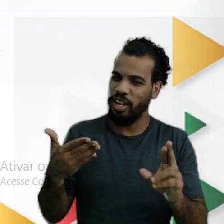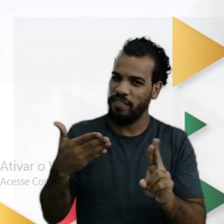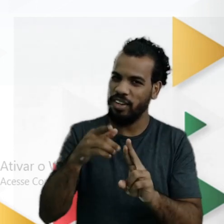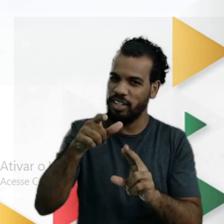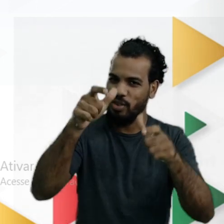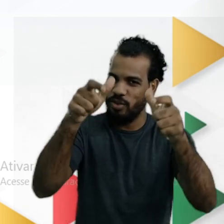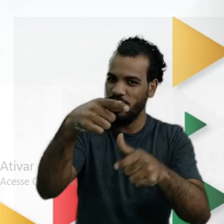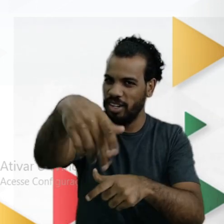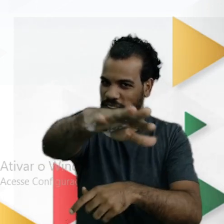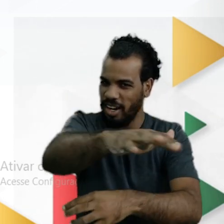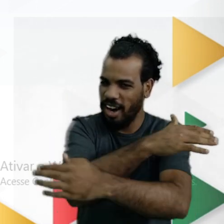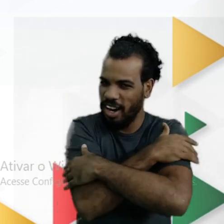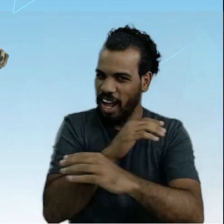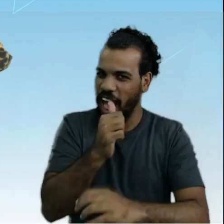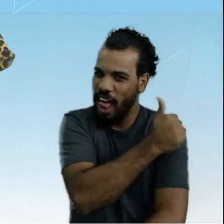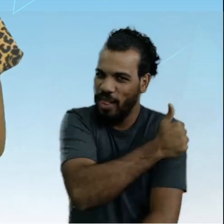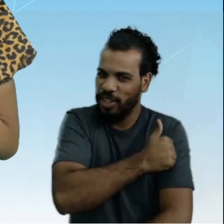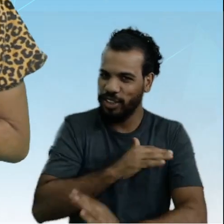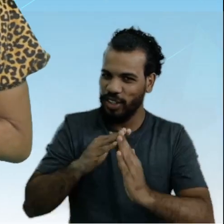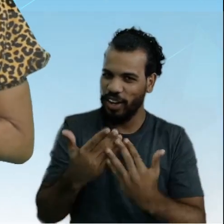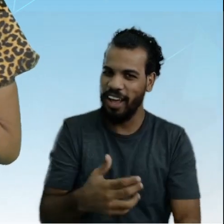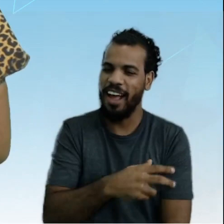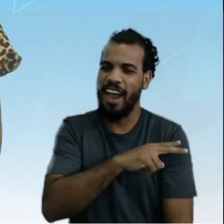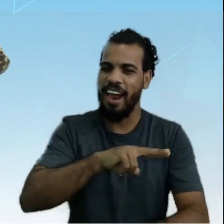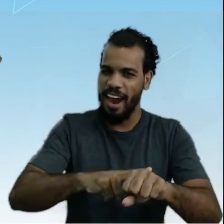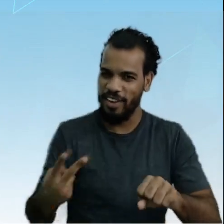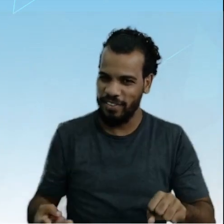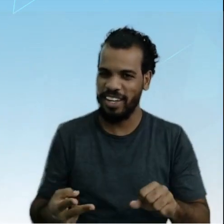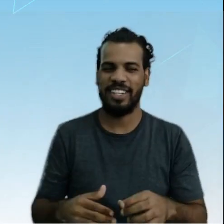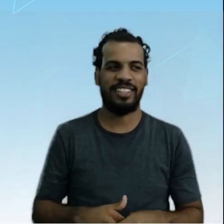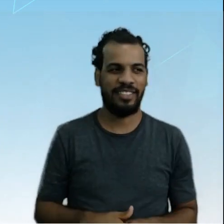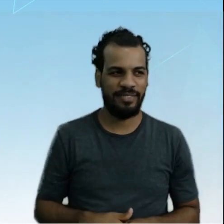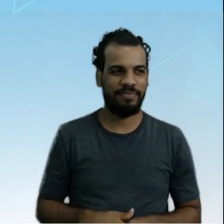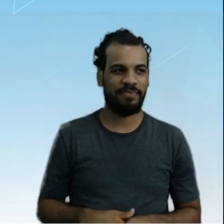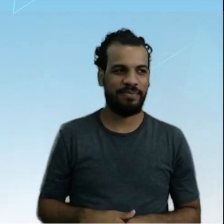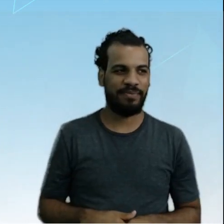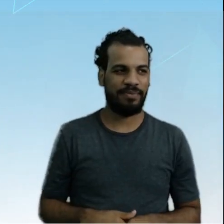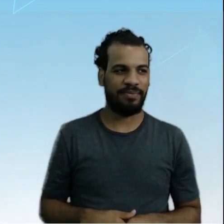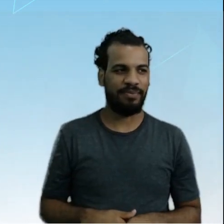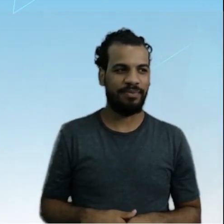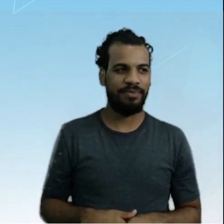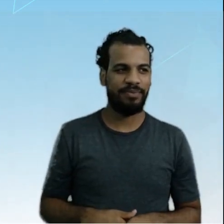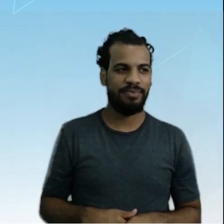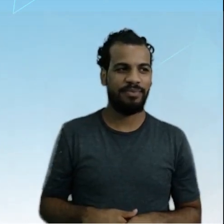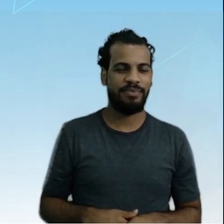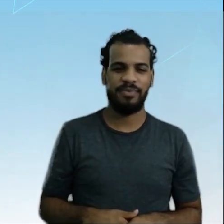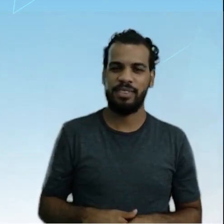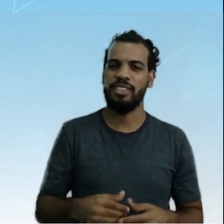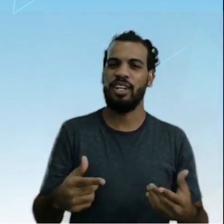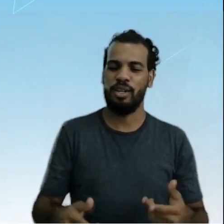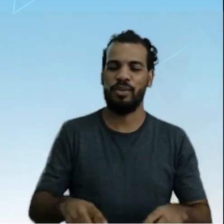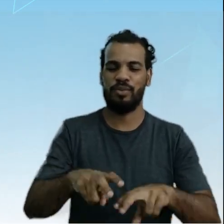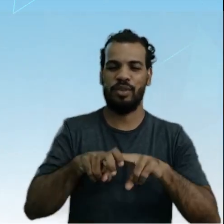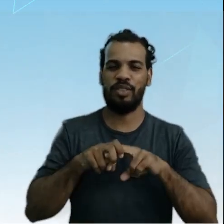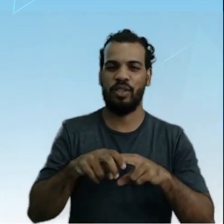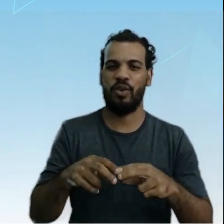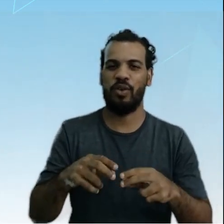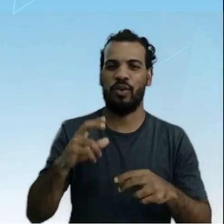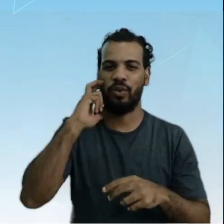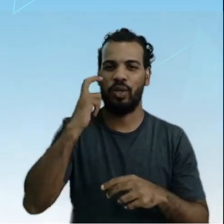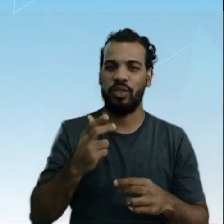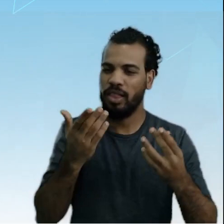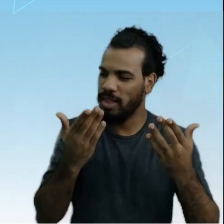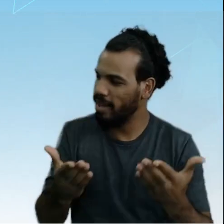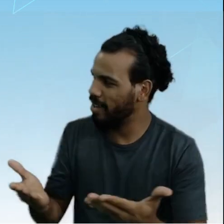da cidade de Arco Verde. É isso aí, né? Lembrar da cidade onde veio o celeiro da questão do cultural, do cordel, do